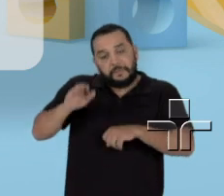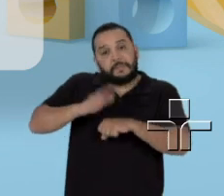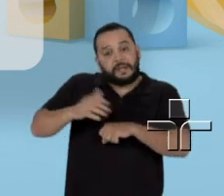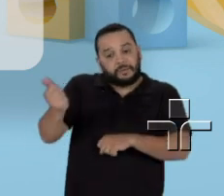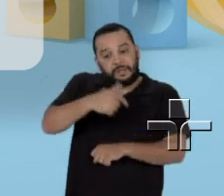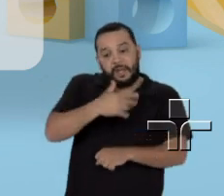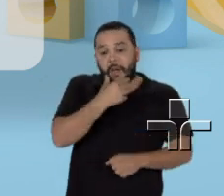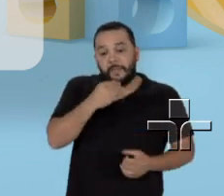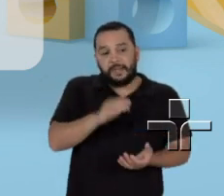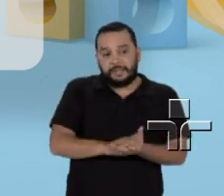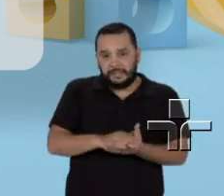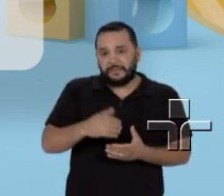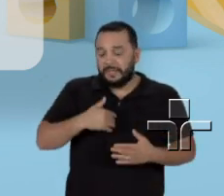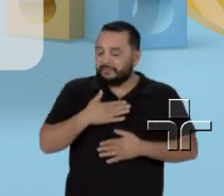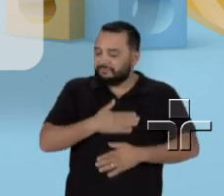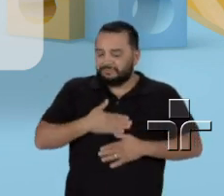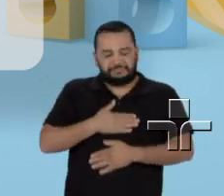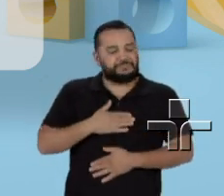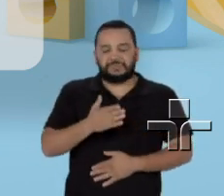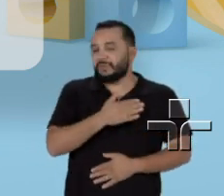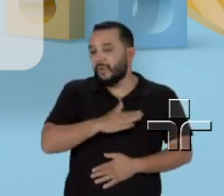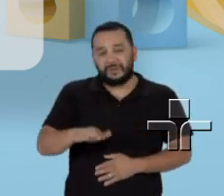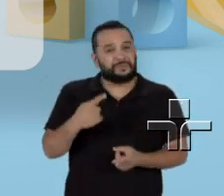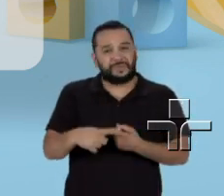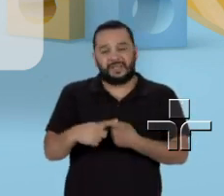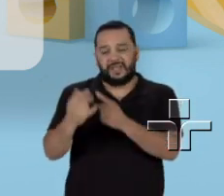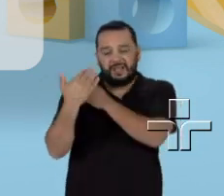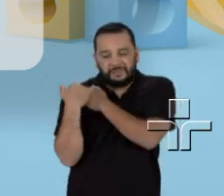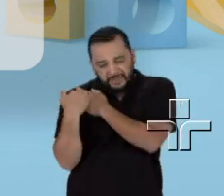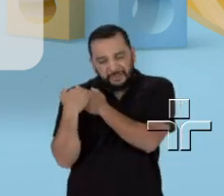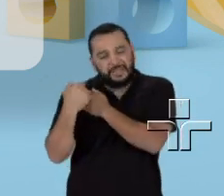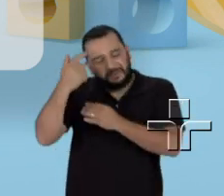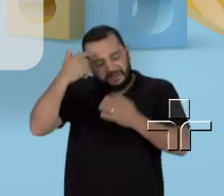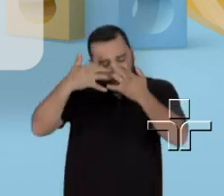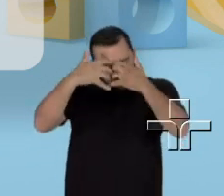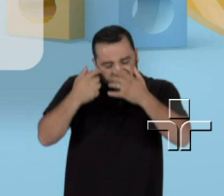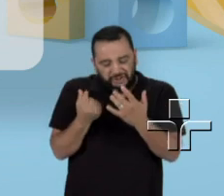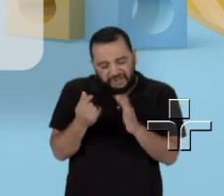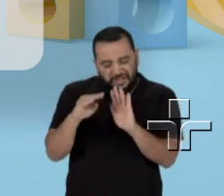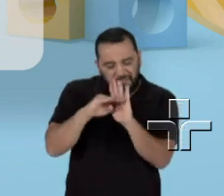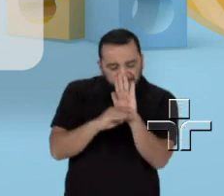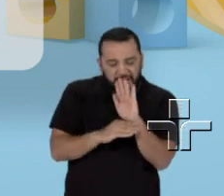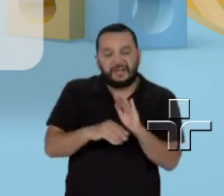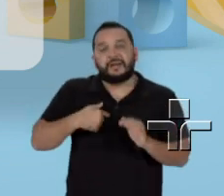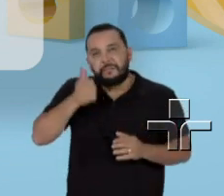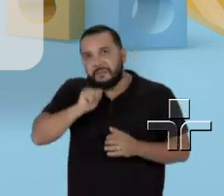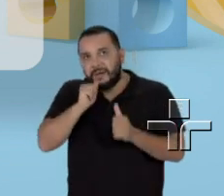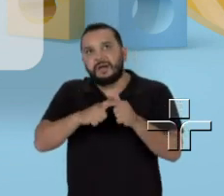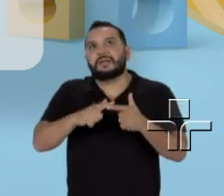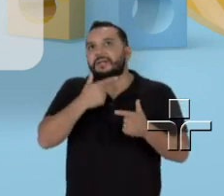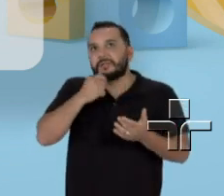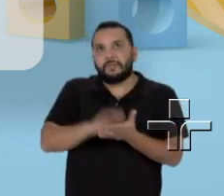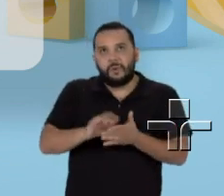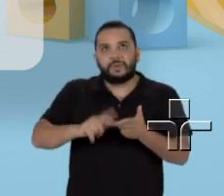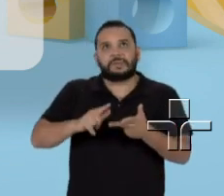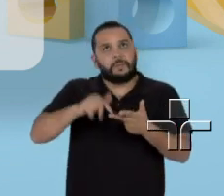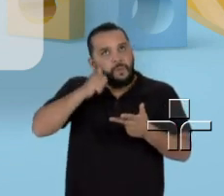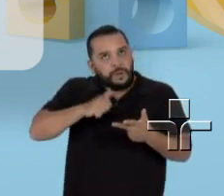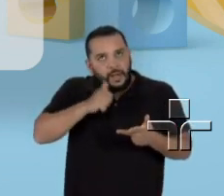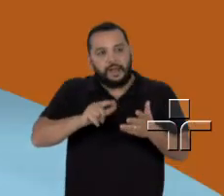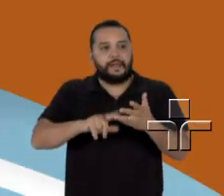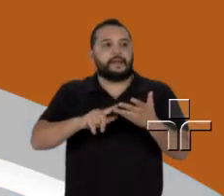à final é mais uma coisa que aumenta a carga mental da mãe esposa mulher dona de casa já tão